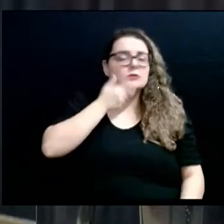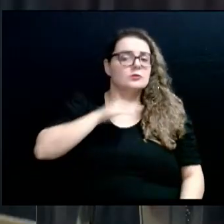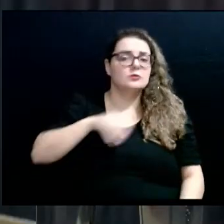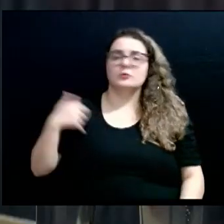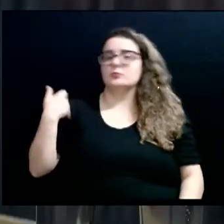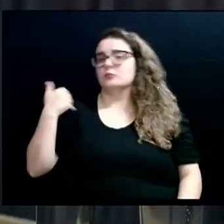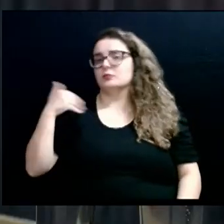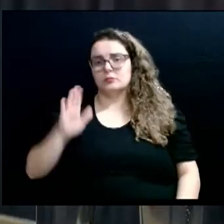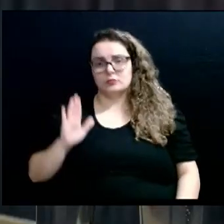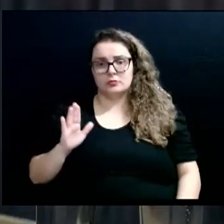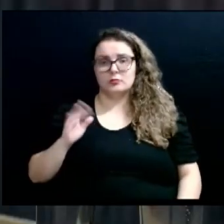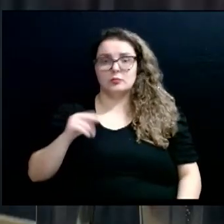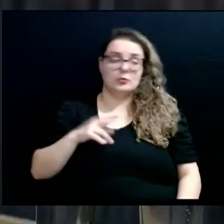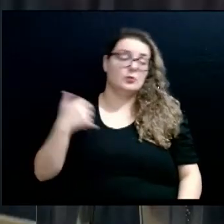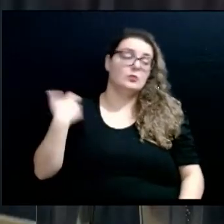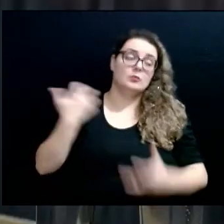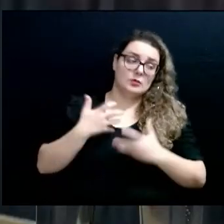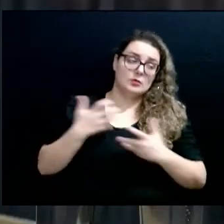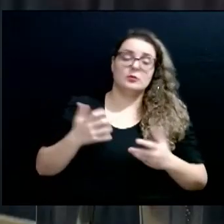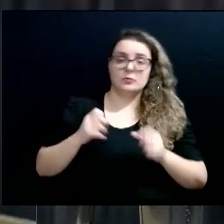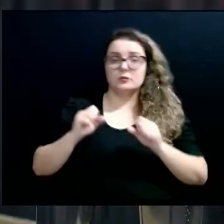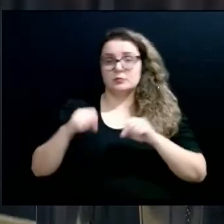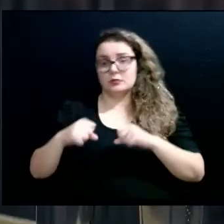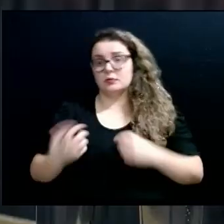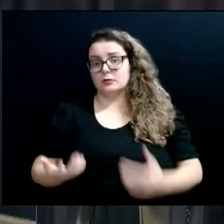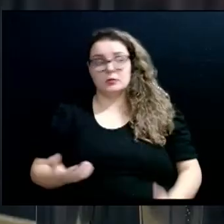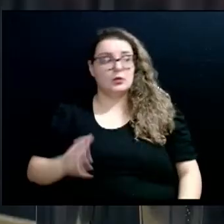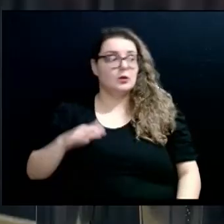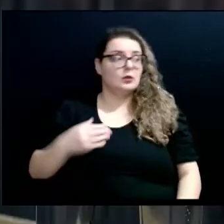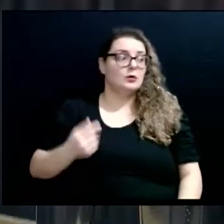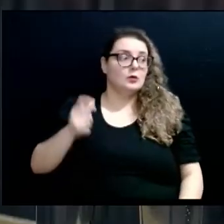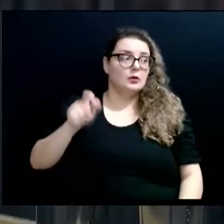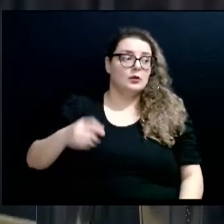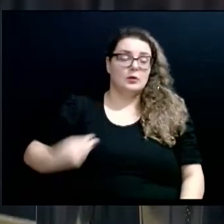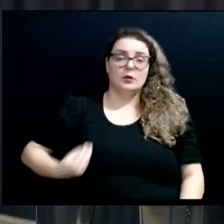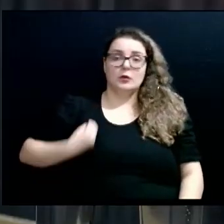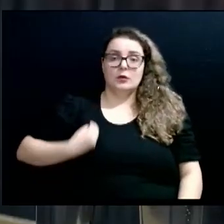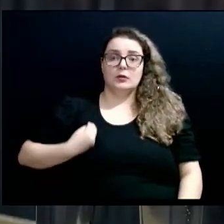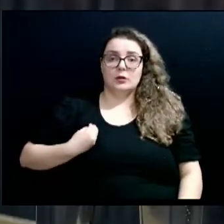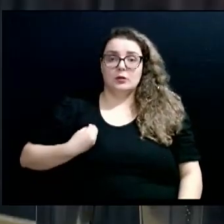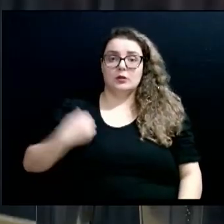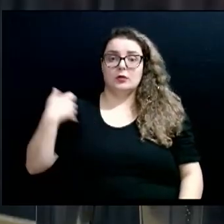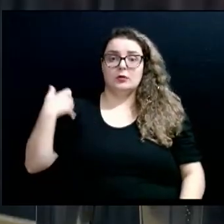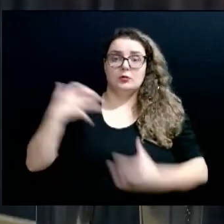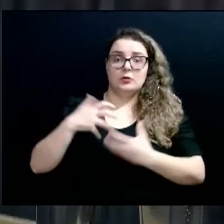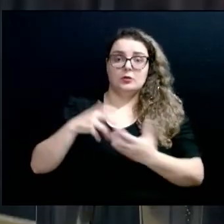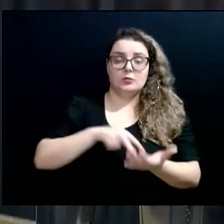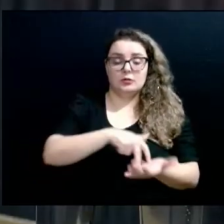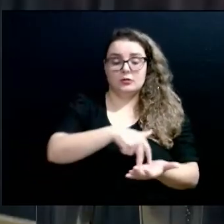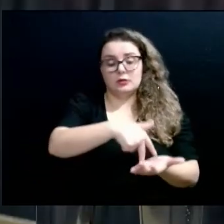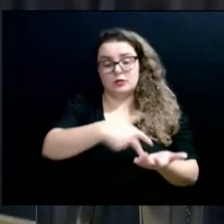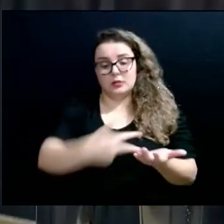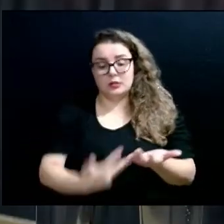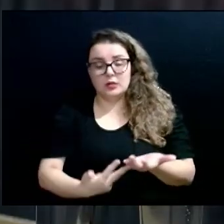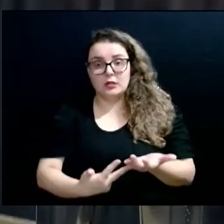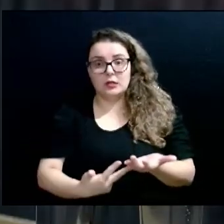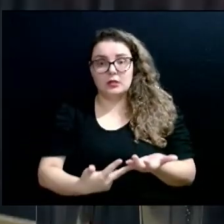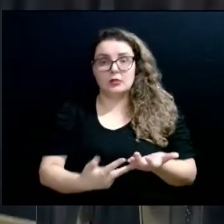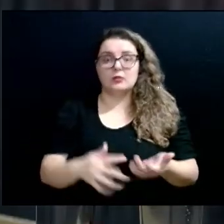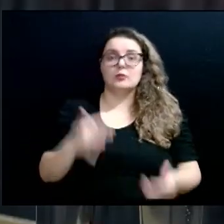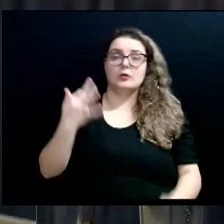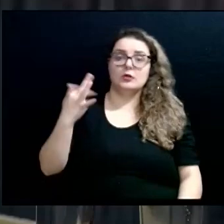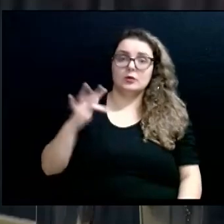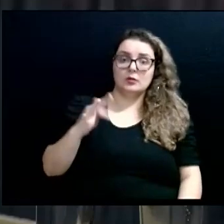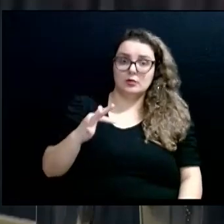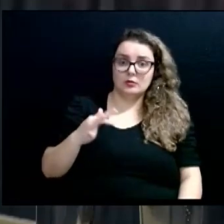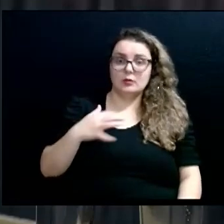ou idoso. Então, quando alguém vive uma situação, por exemplo, um idoso que cai, né? Cai, se machuca, sente